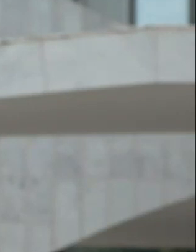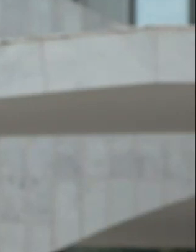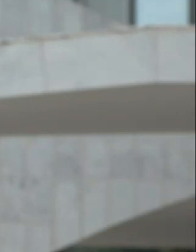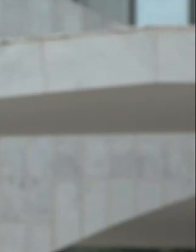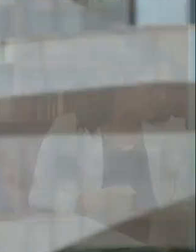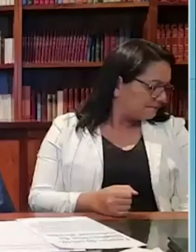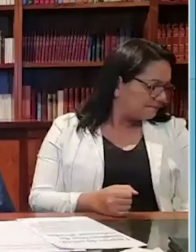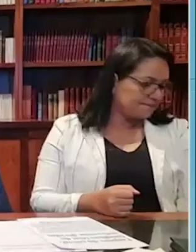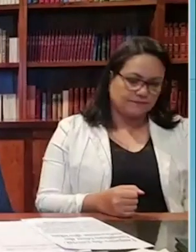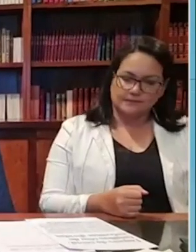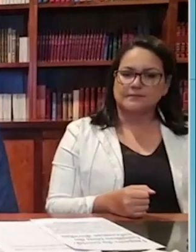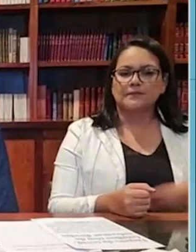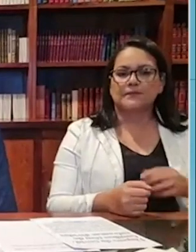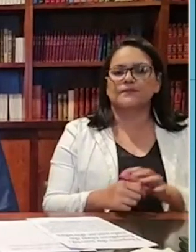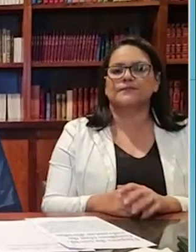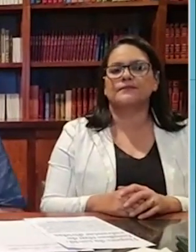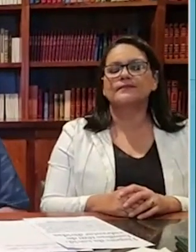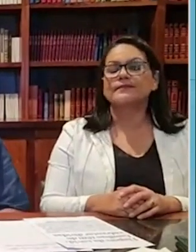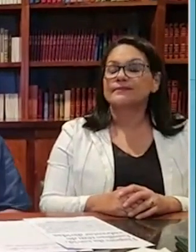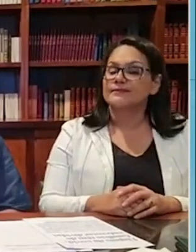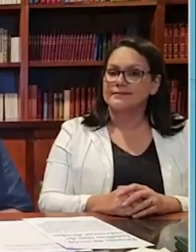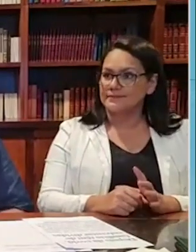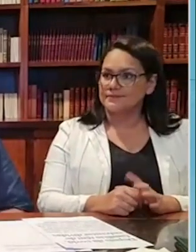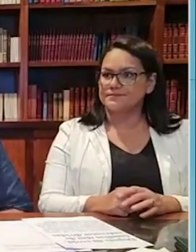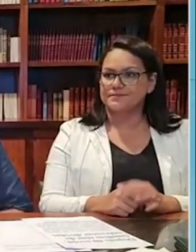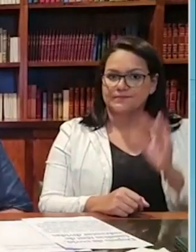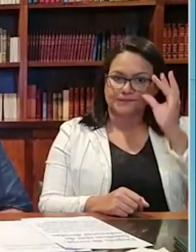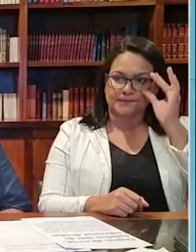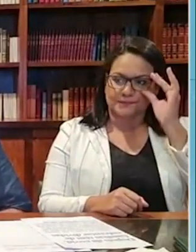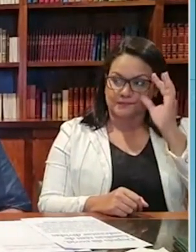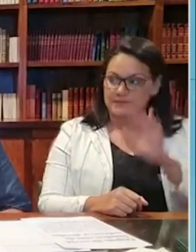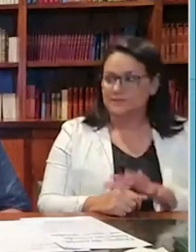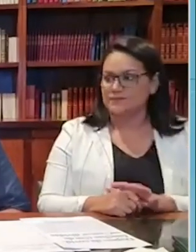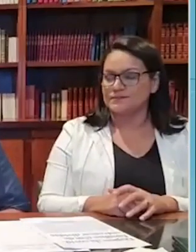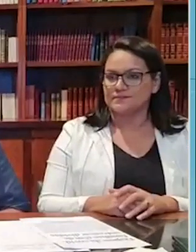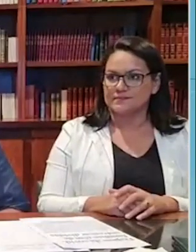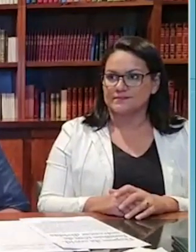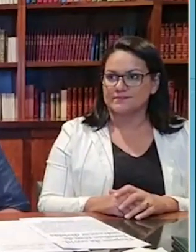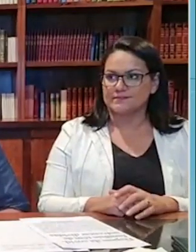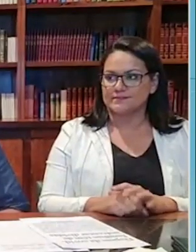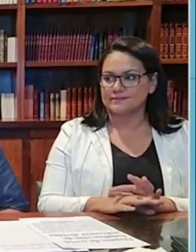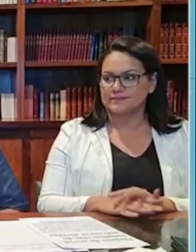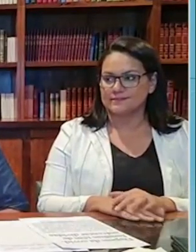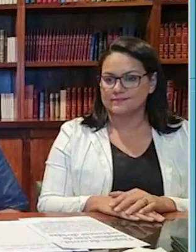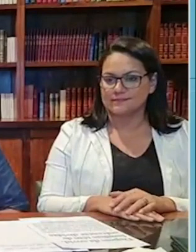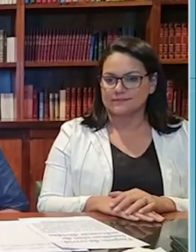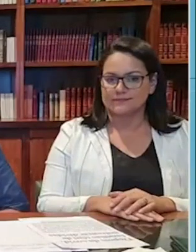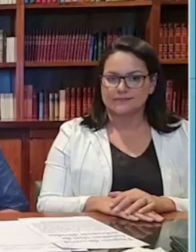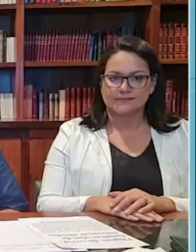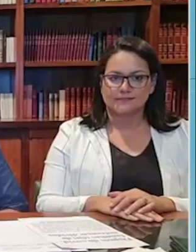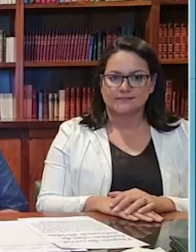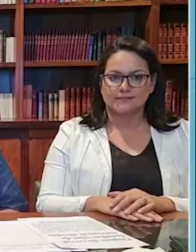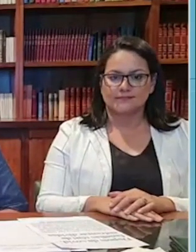Federal, dentro daquele inquérito das fake news, ela aponta que o presidente Jair Bolsonaro teve uma atuação direta e relevante para